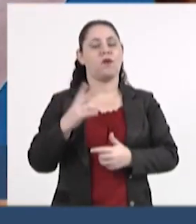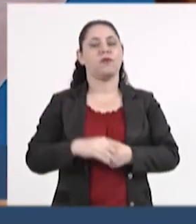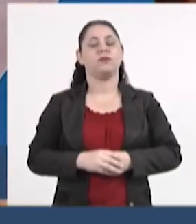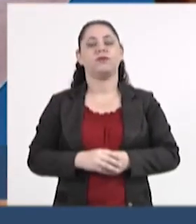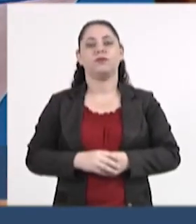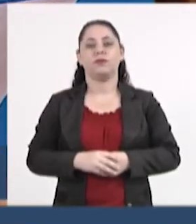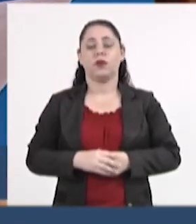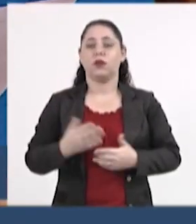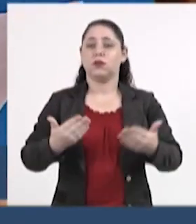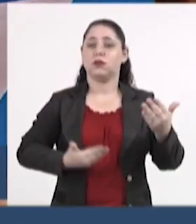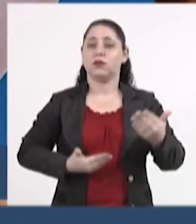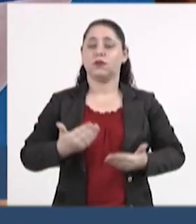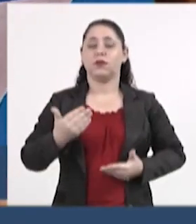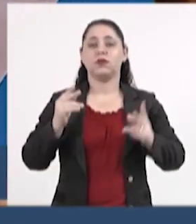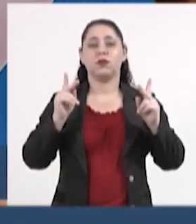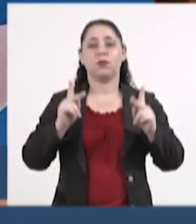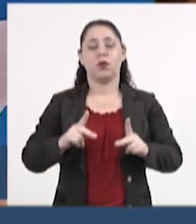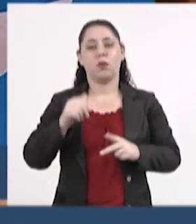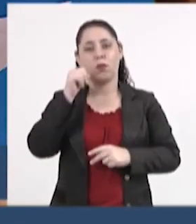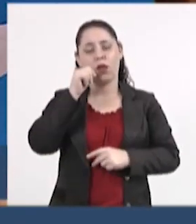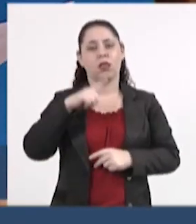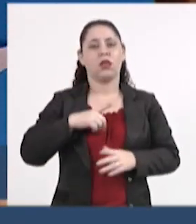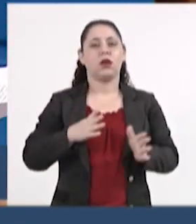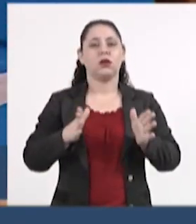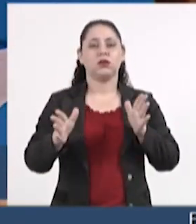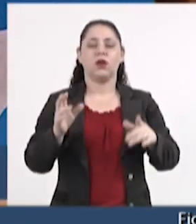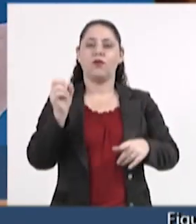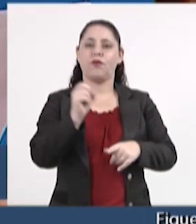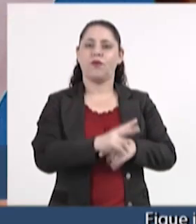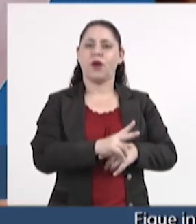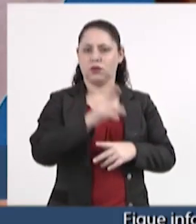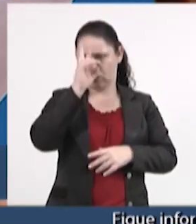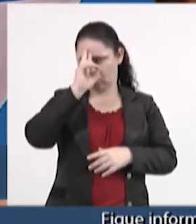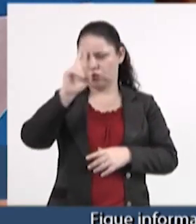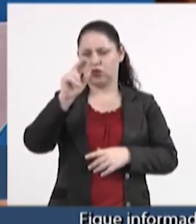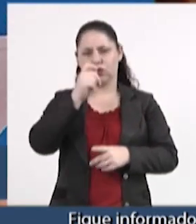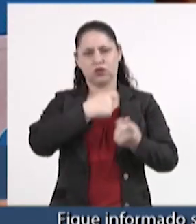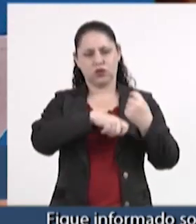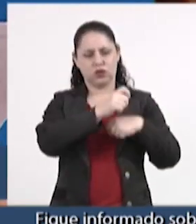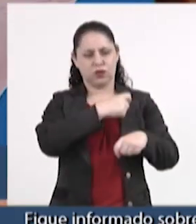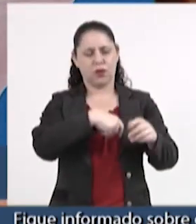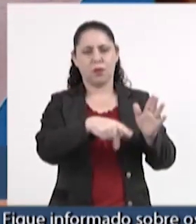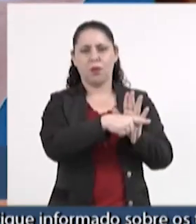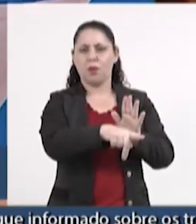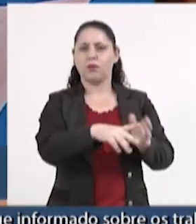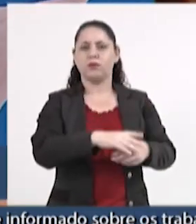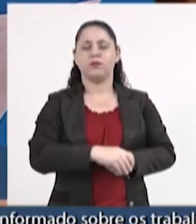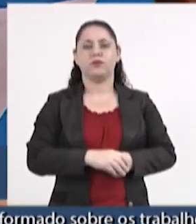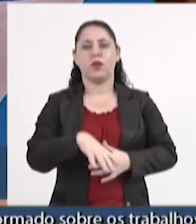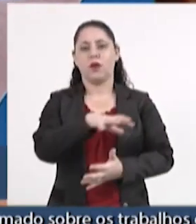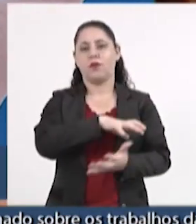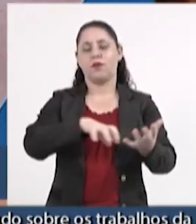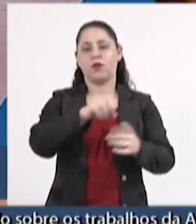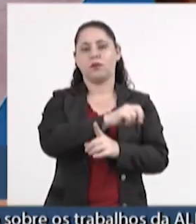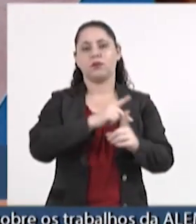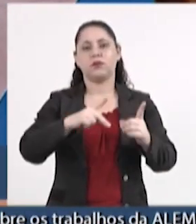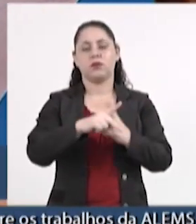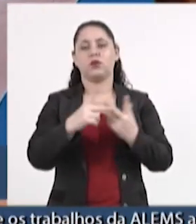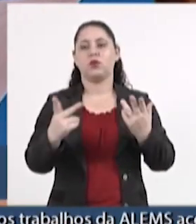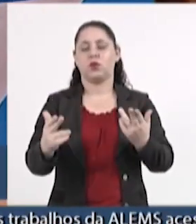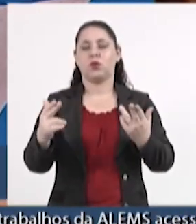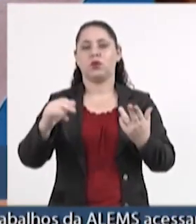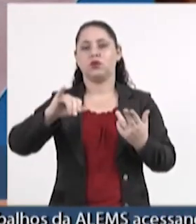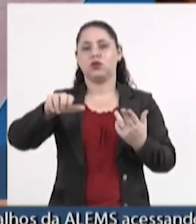Para os serviços públicos, que mulheres têm acesso aos cargos de direção e de gestão. A reforma da Previdência, como foi falado